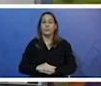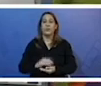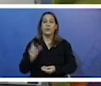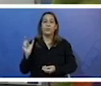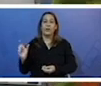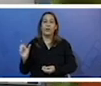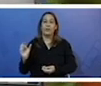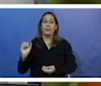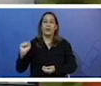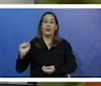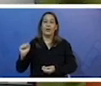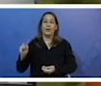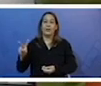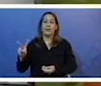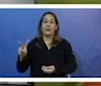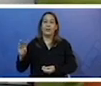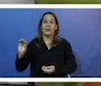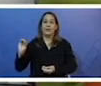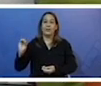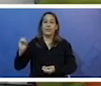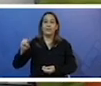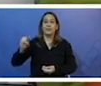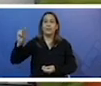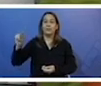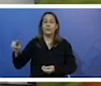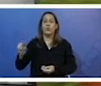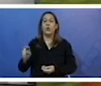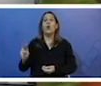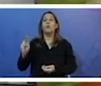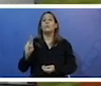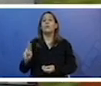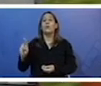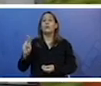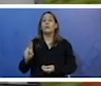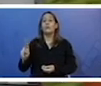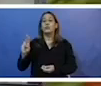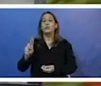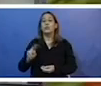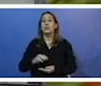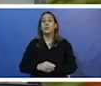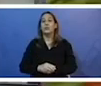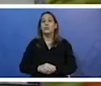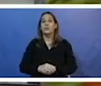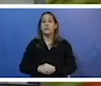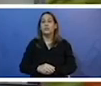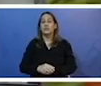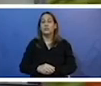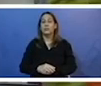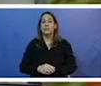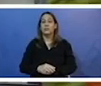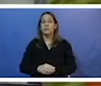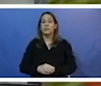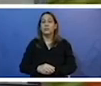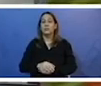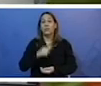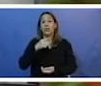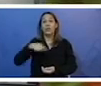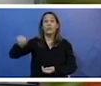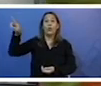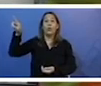Avô. Avô, nós vamos utilizar uma expressão. Ó, já vou,